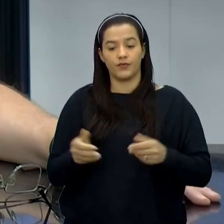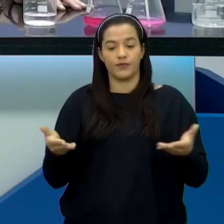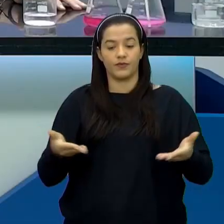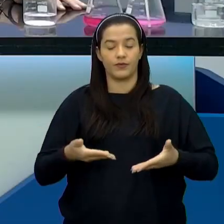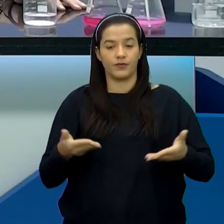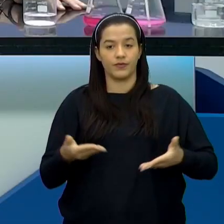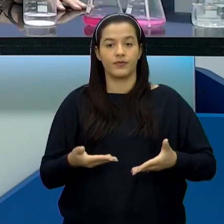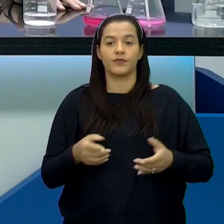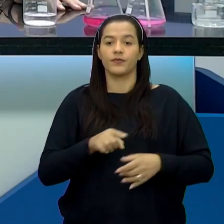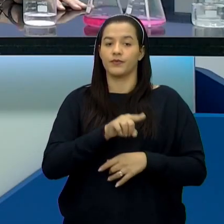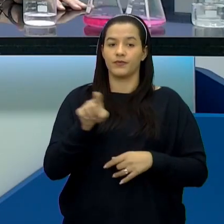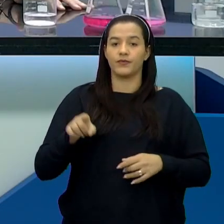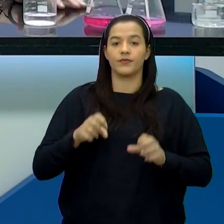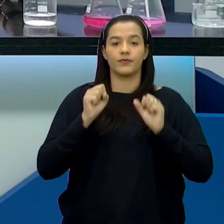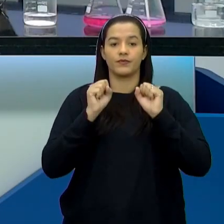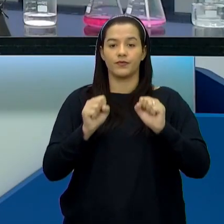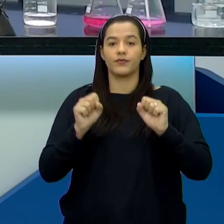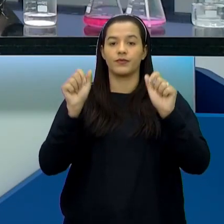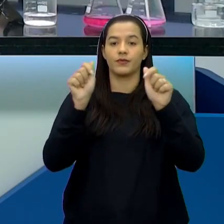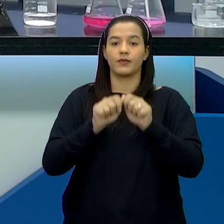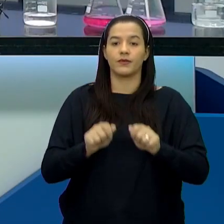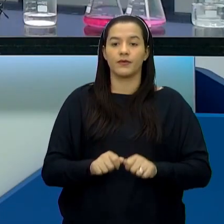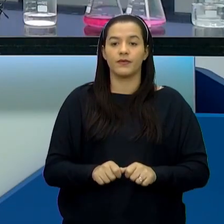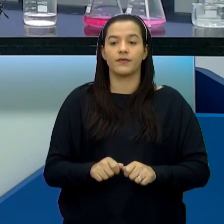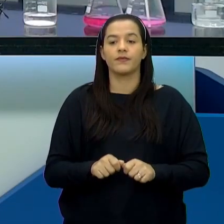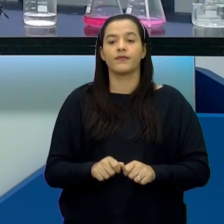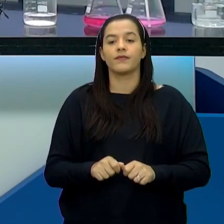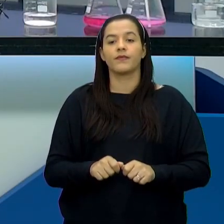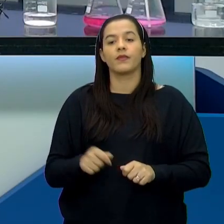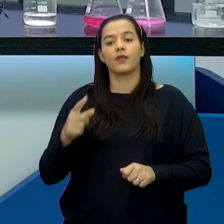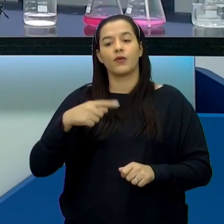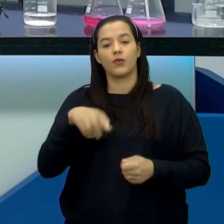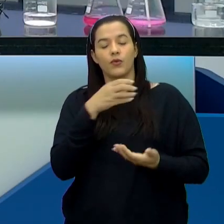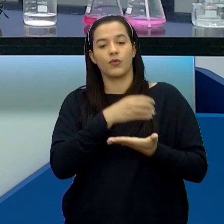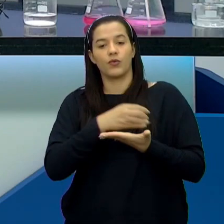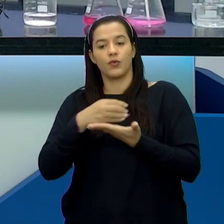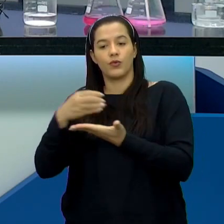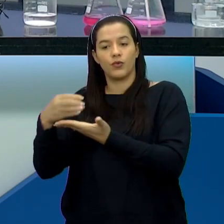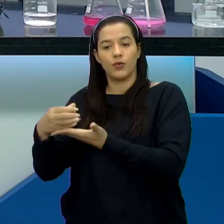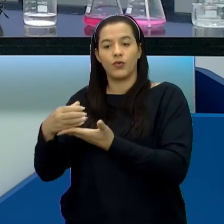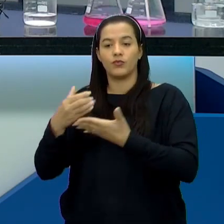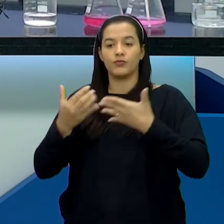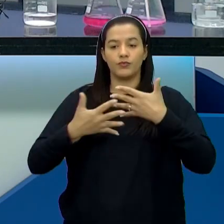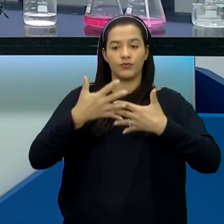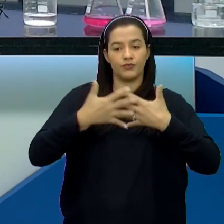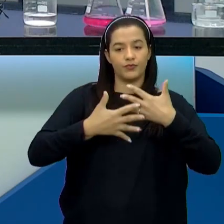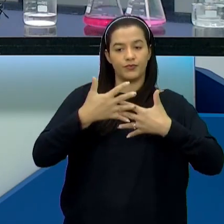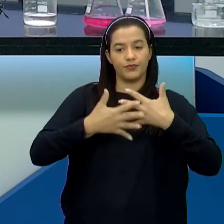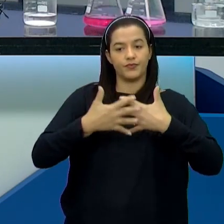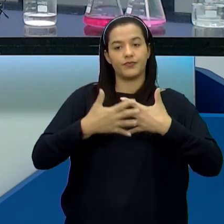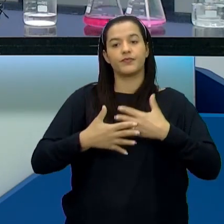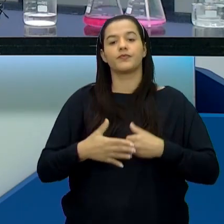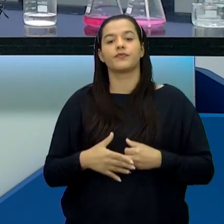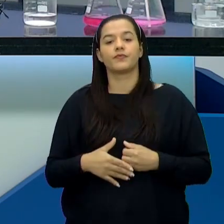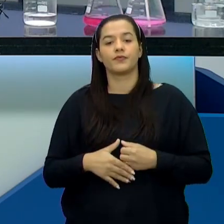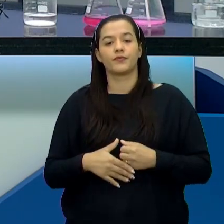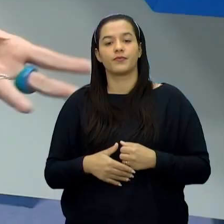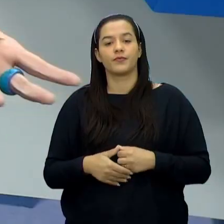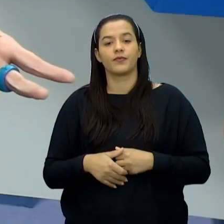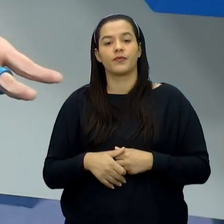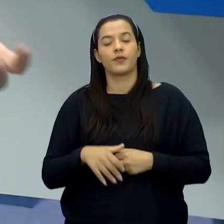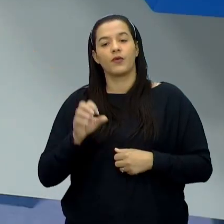você pode realizar com copos descartáveis transparentes, né? Como eu falei, um